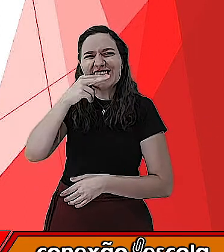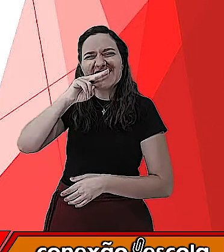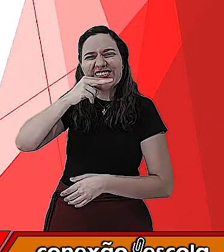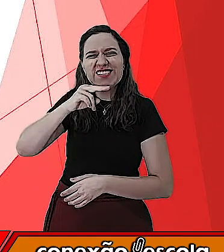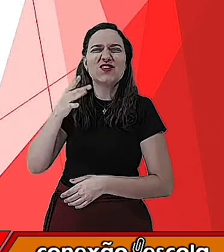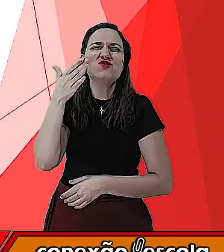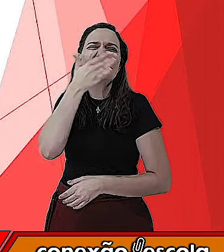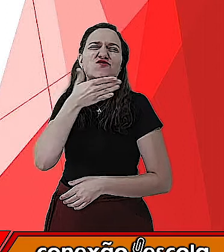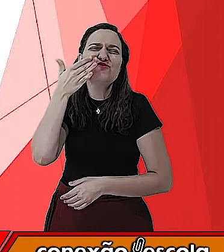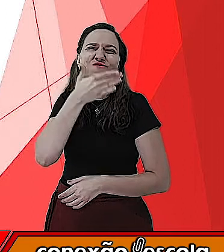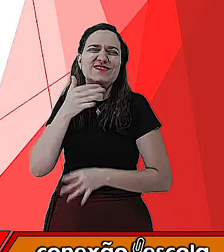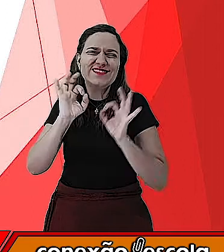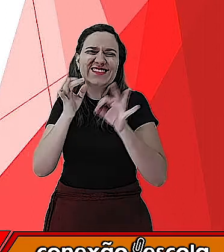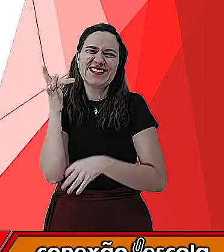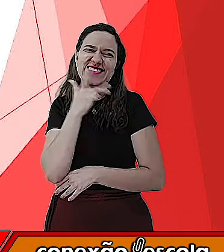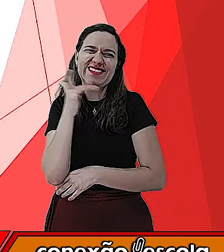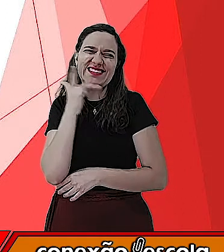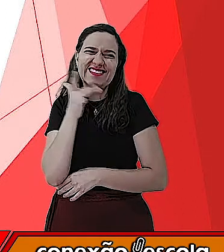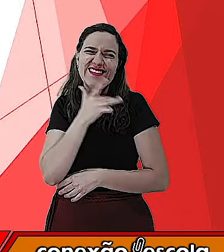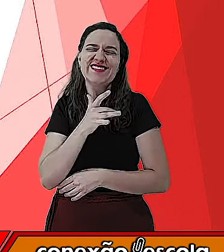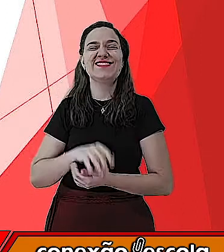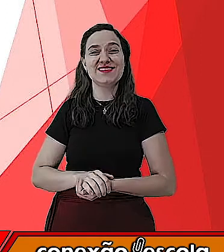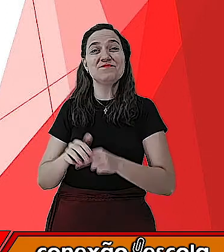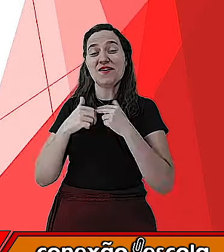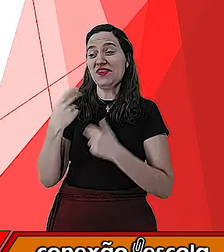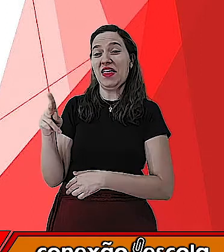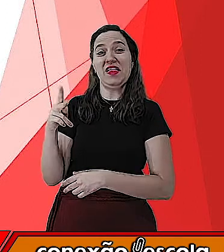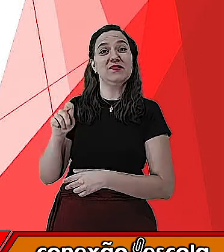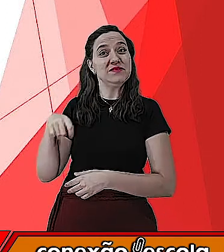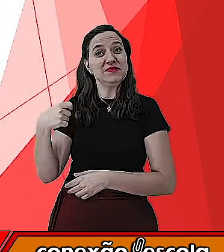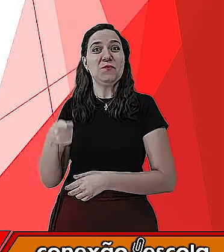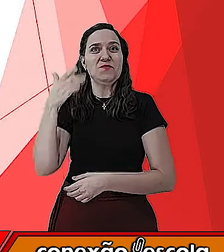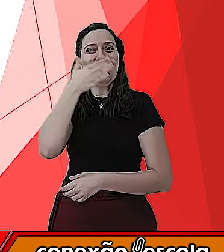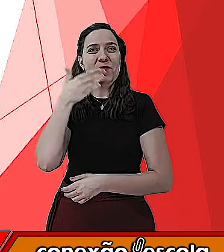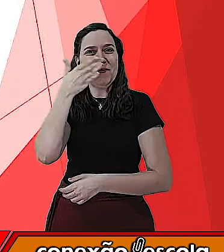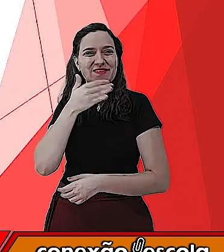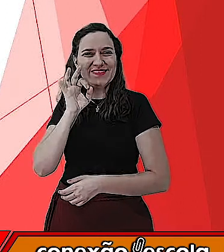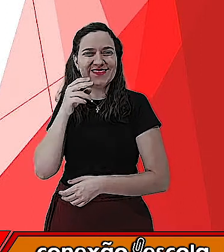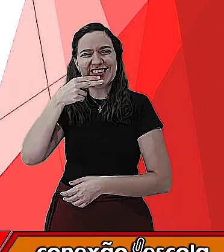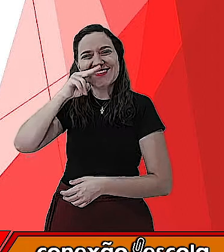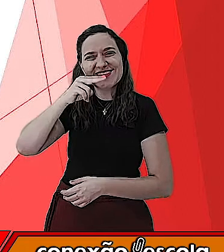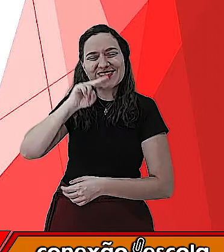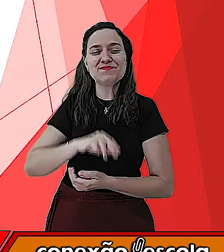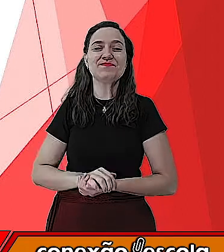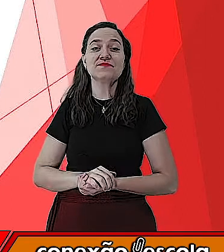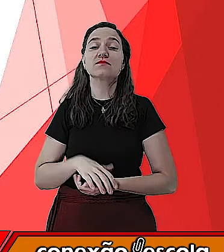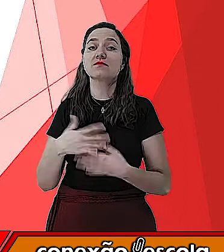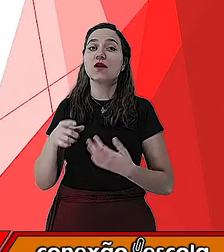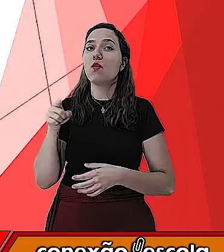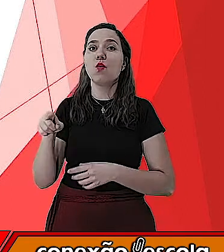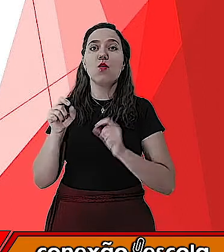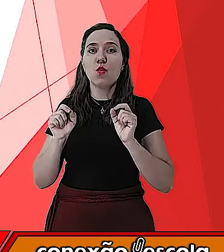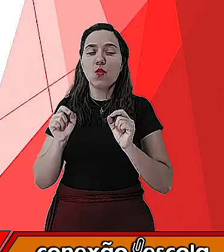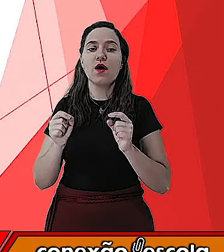gostosa? É bem docinha? Sim, como o próprio nome diz. Após a plantação de açúcar, veio